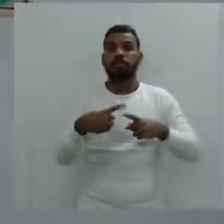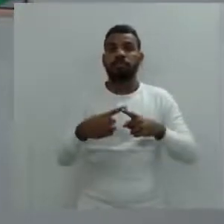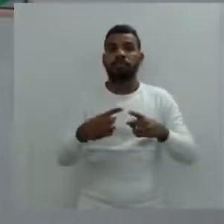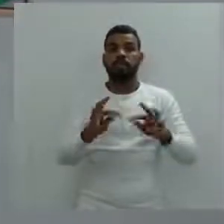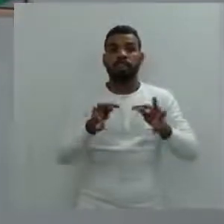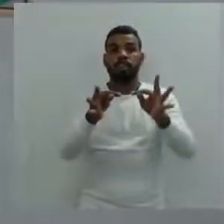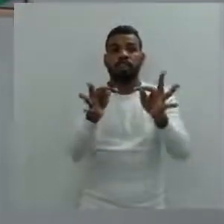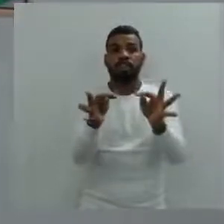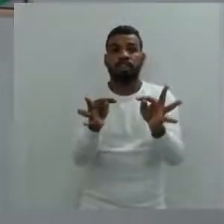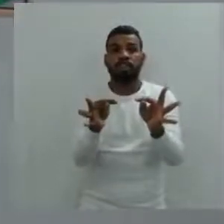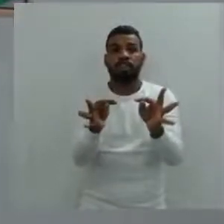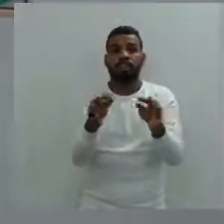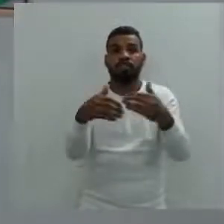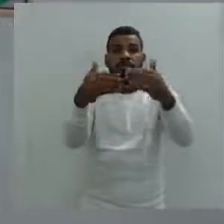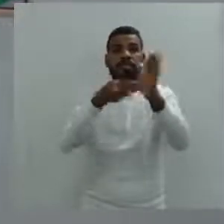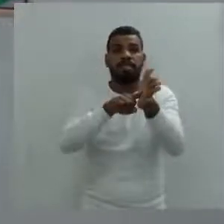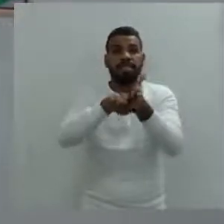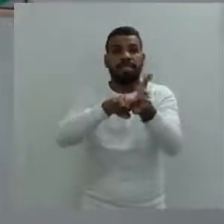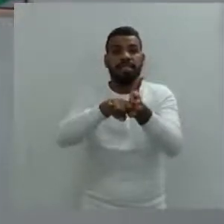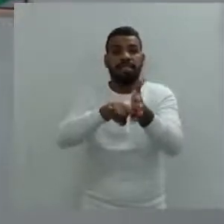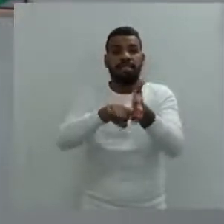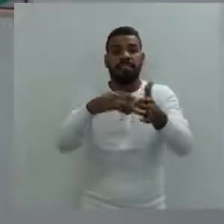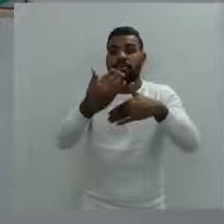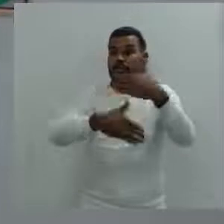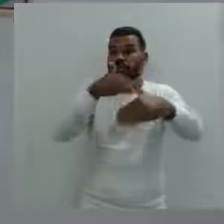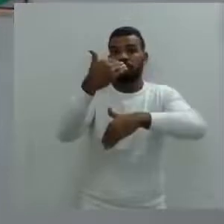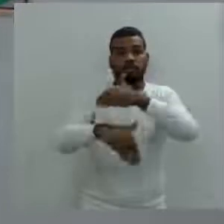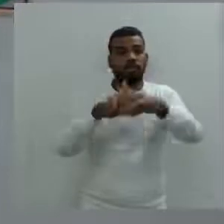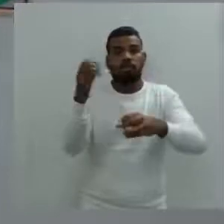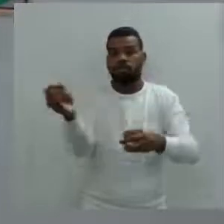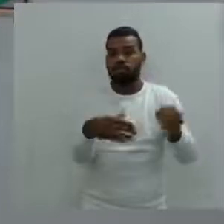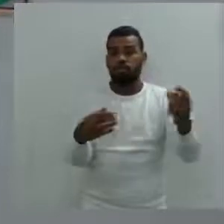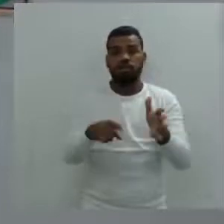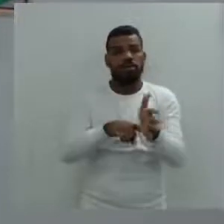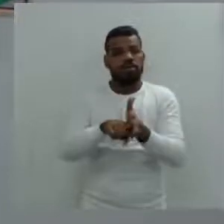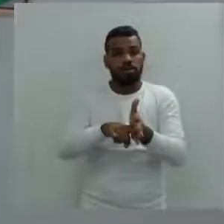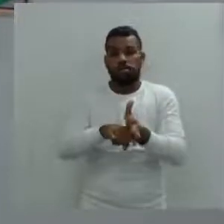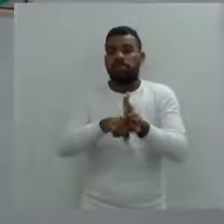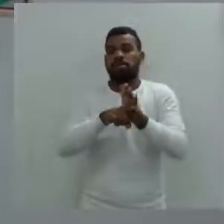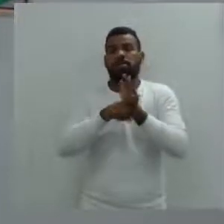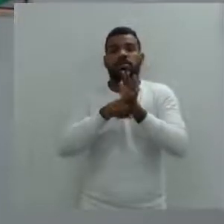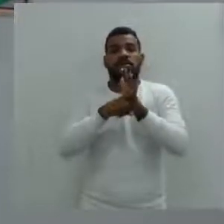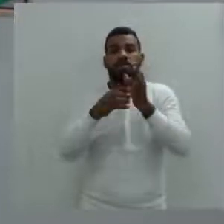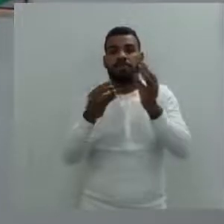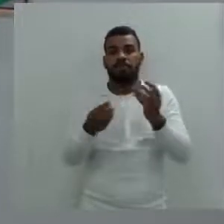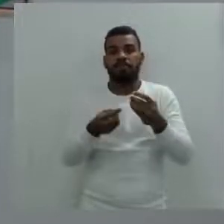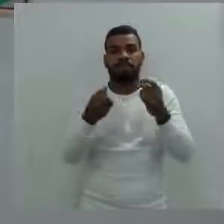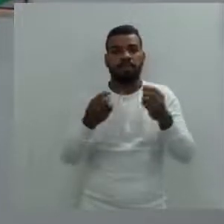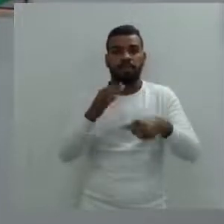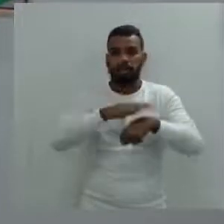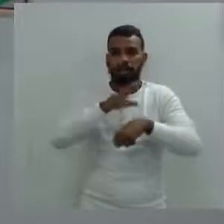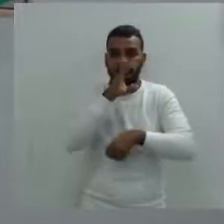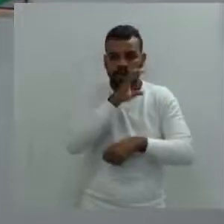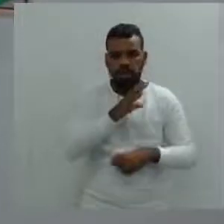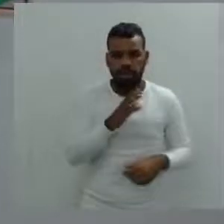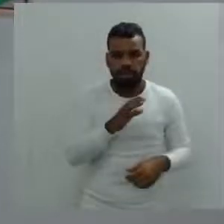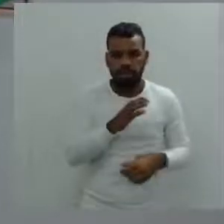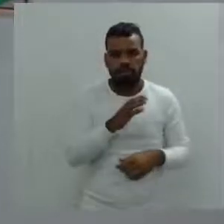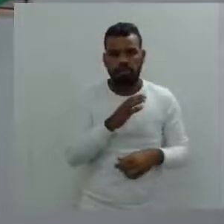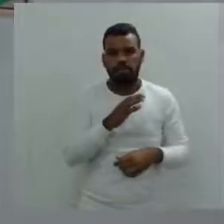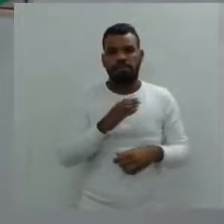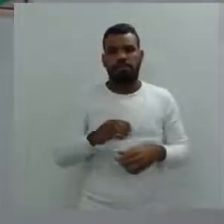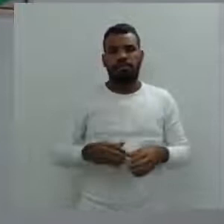avanço da tecnologia. Pesquisas que são sempre realizadas em grande, né, tempo recorde,